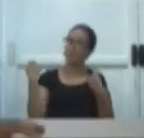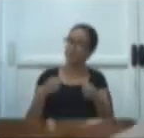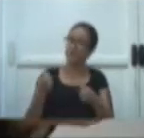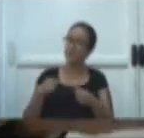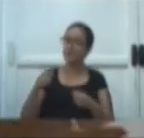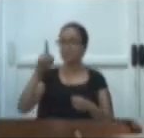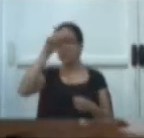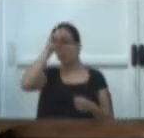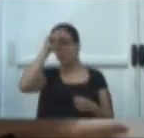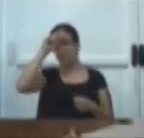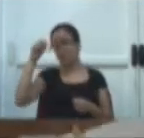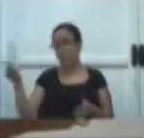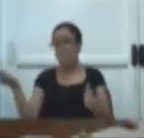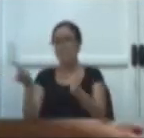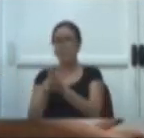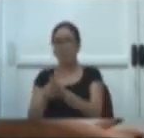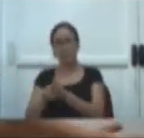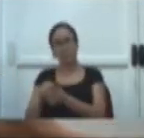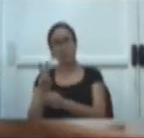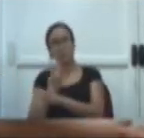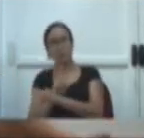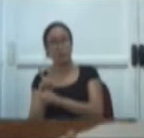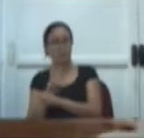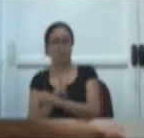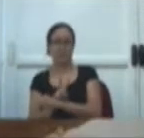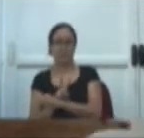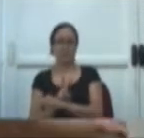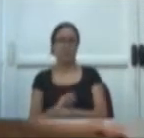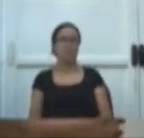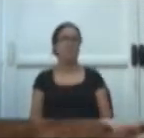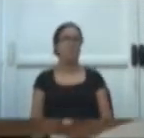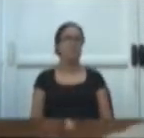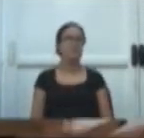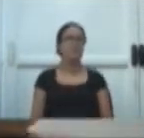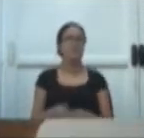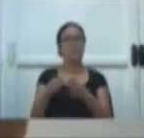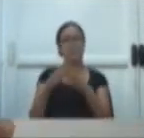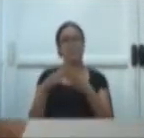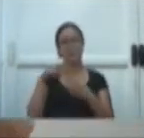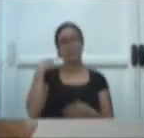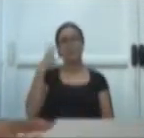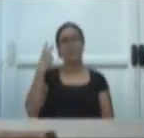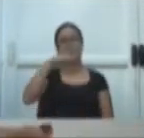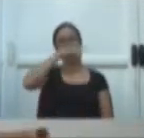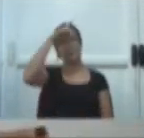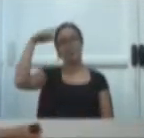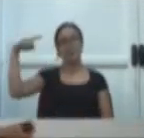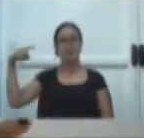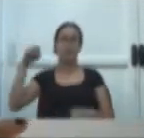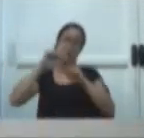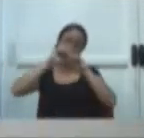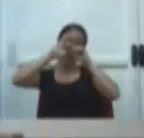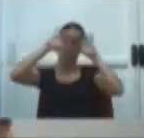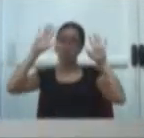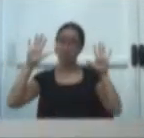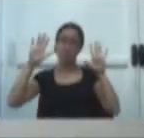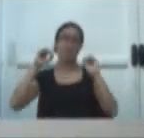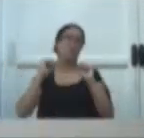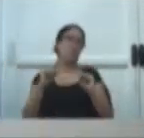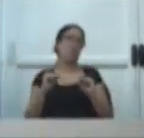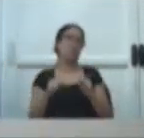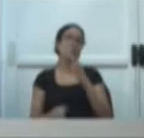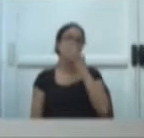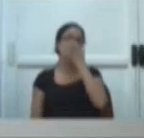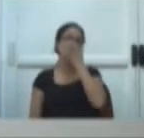no hospital da dengue. Eu não sei, vereadora Mayra, acho que pode esclarecer, mas esse estudo que eu li falava que realmente a mulher